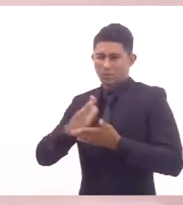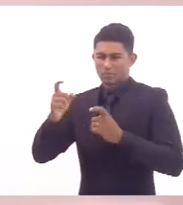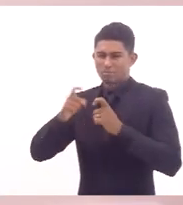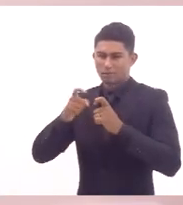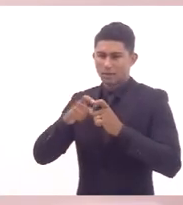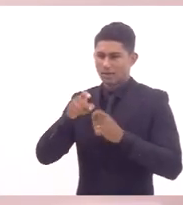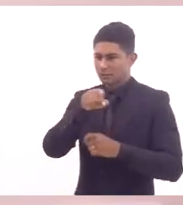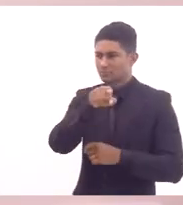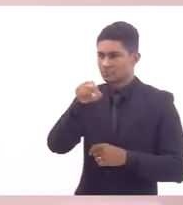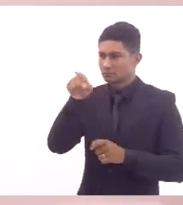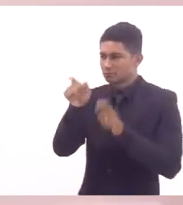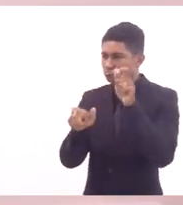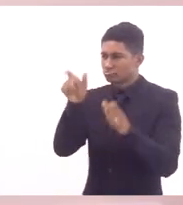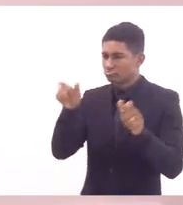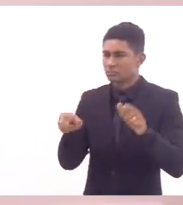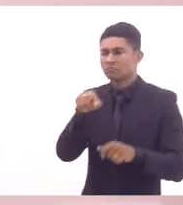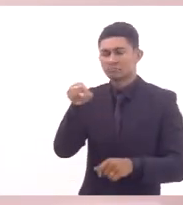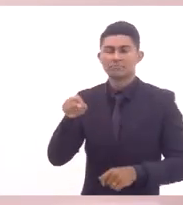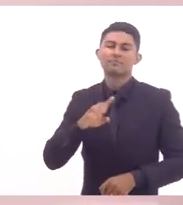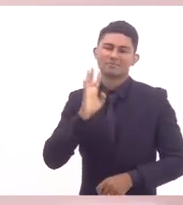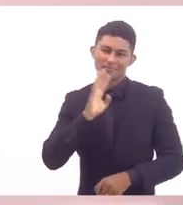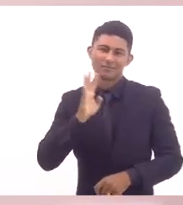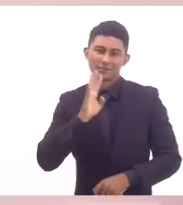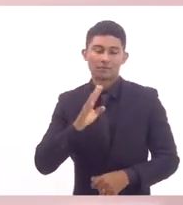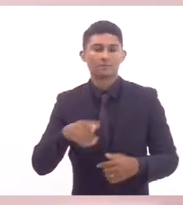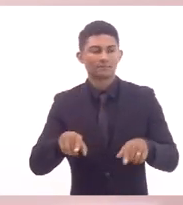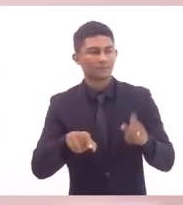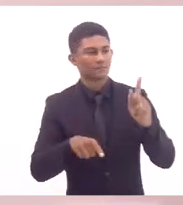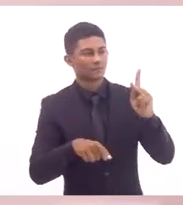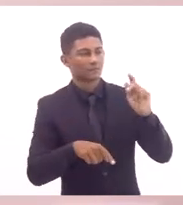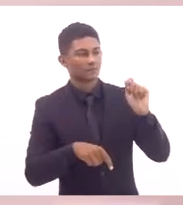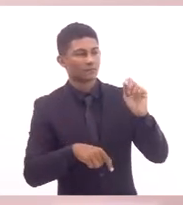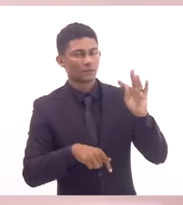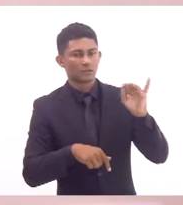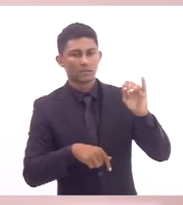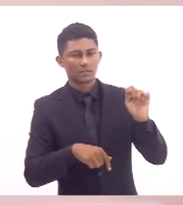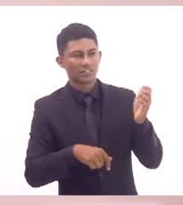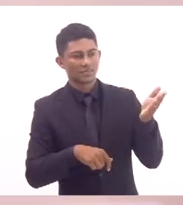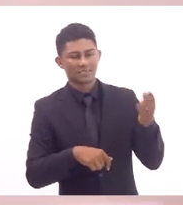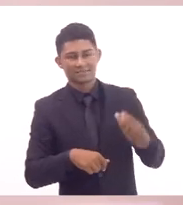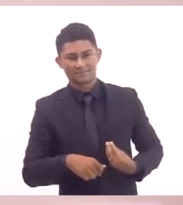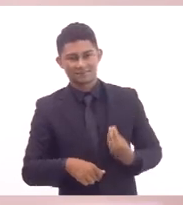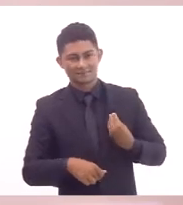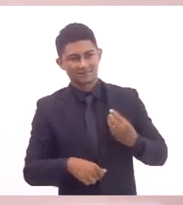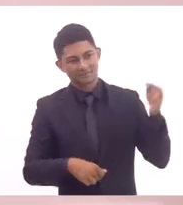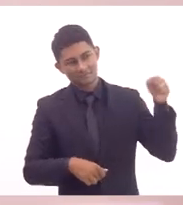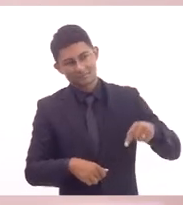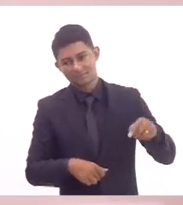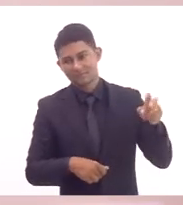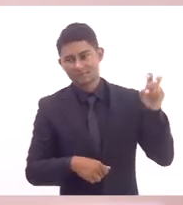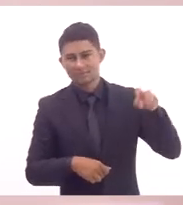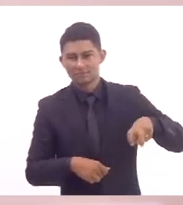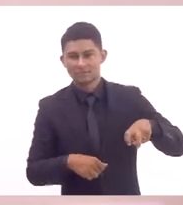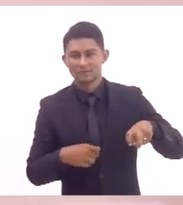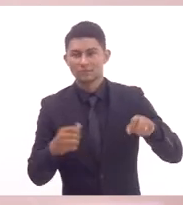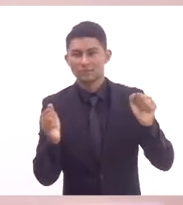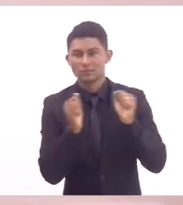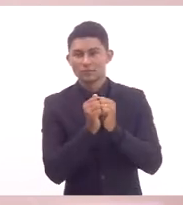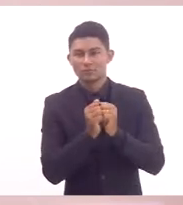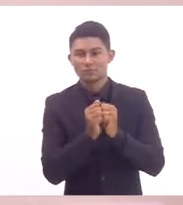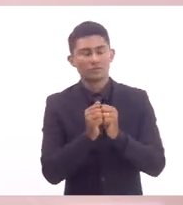pessoas muito legais Inclusive a Kátia que tá aqui com a gente tá a